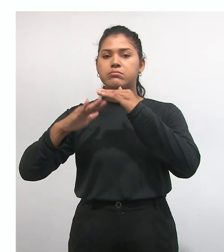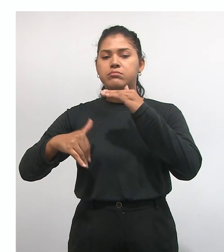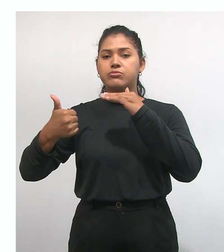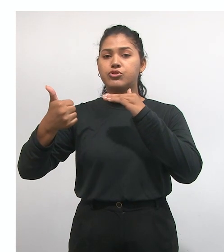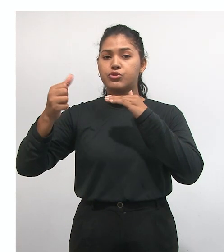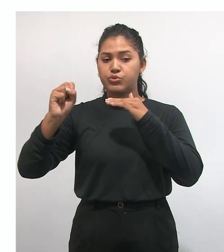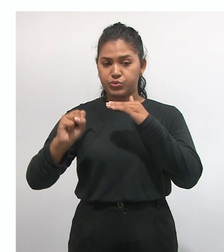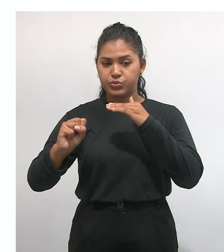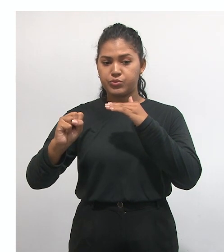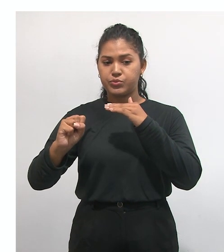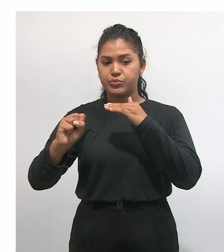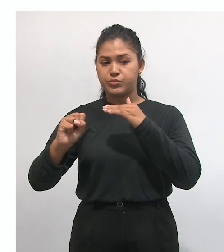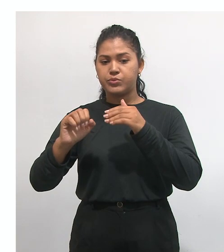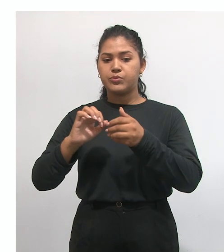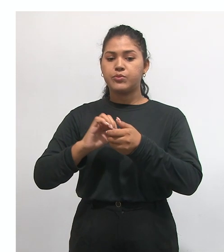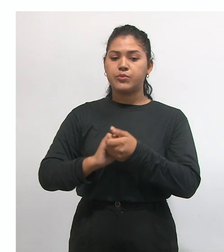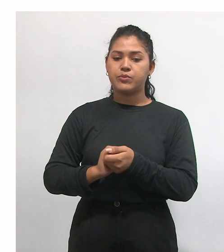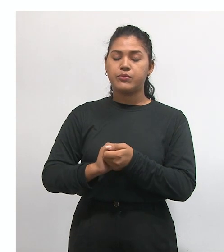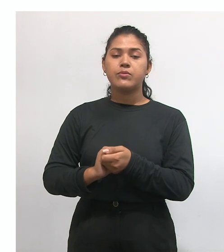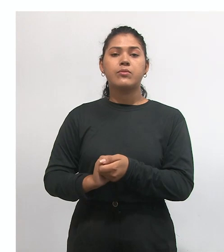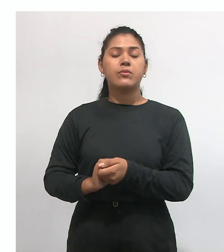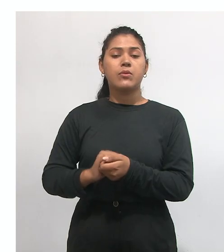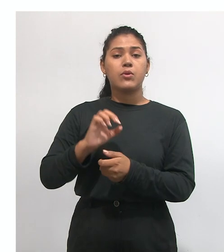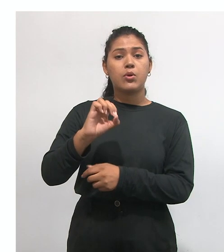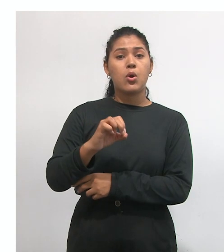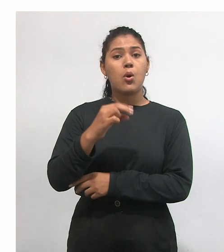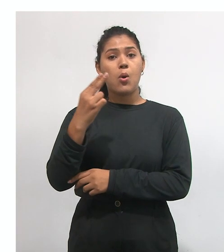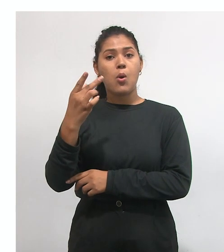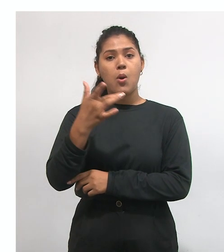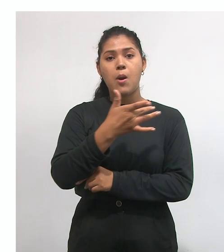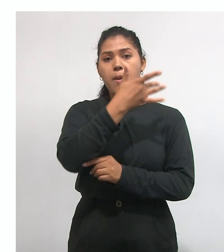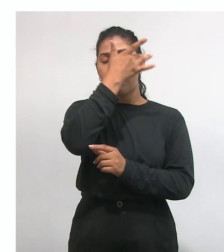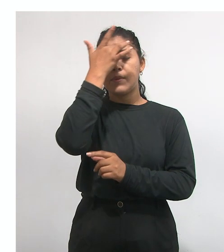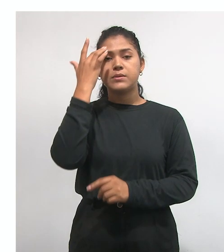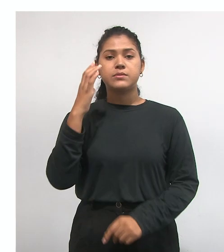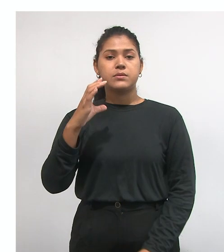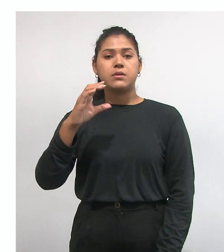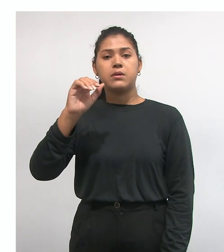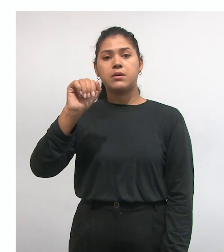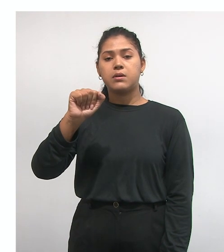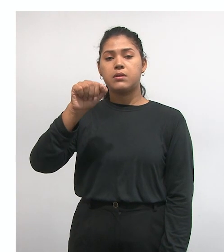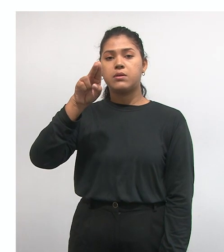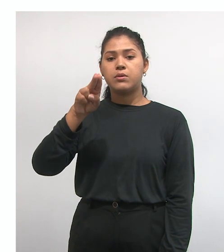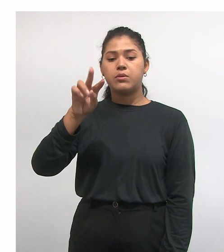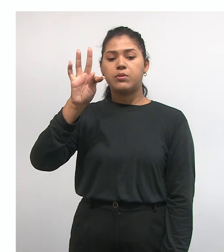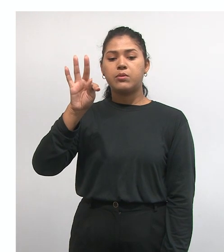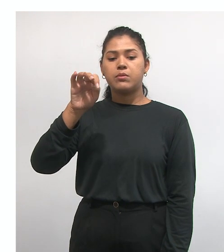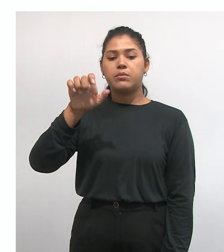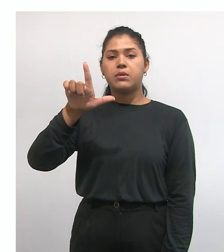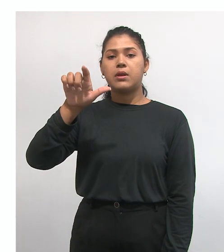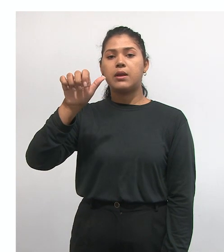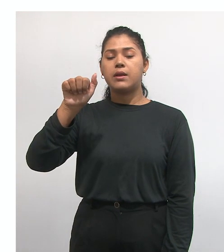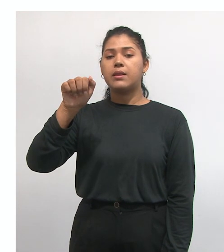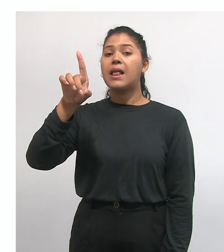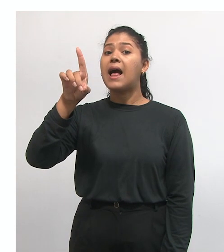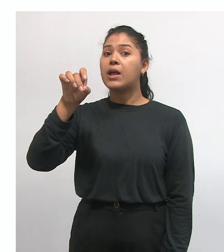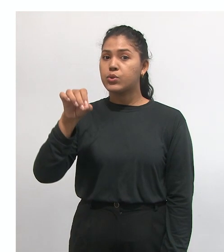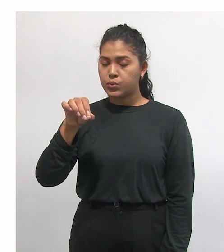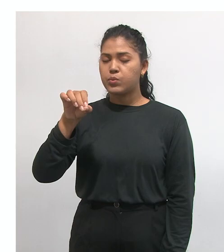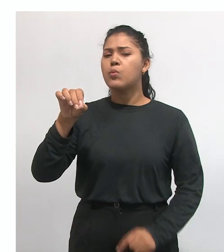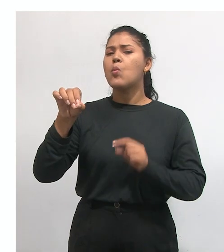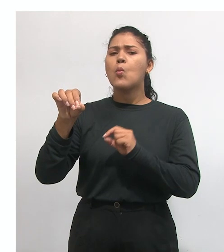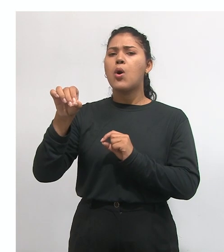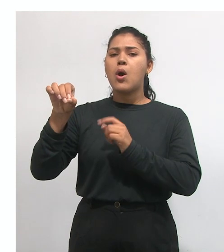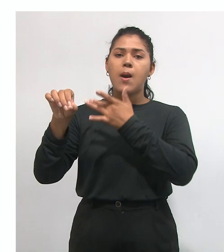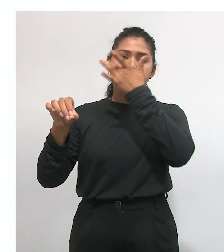gente fala de pessoas maiores de 18 anos, né? Que são, que sofrem a